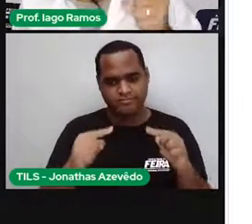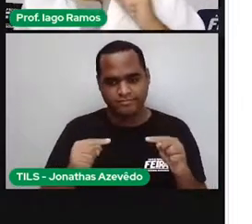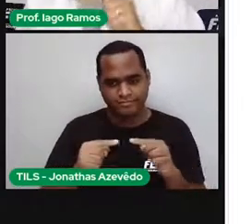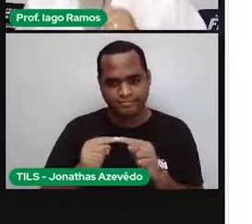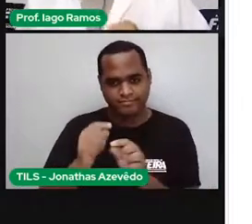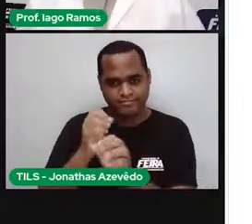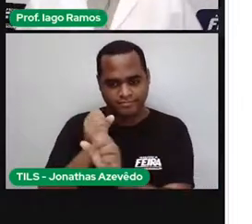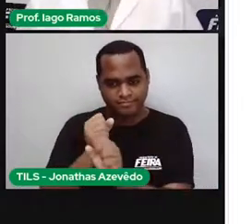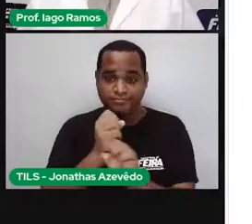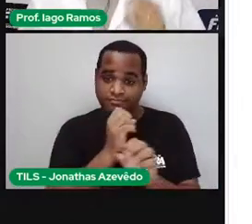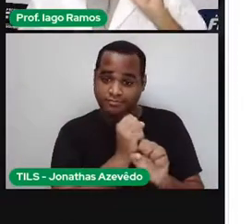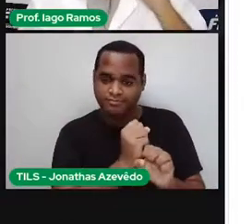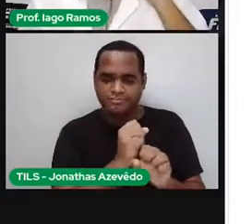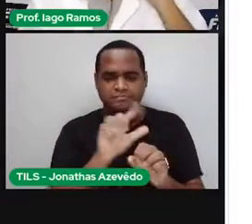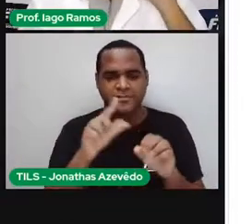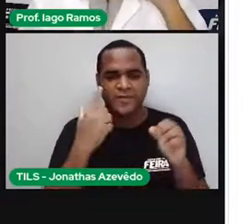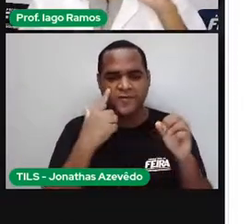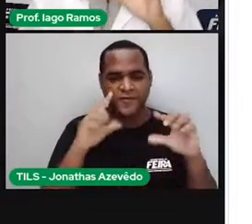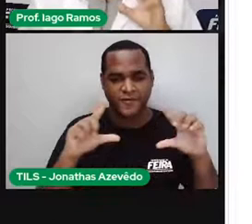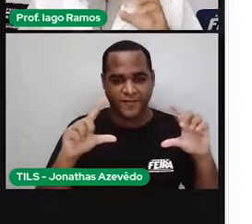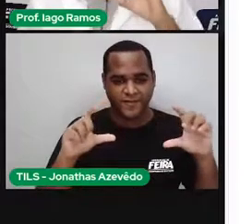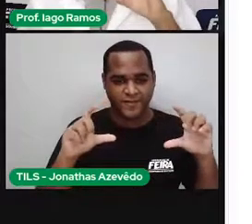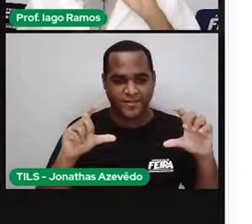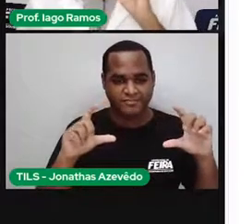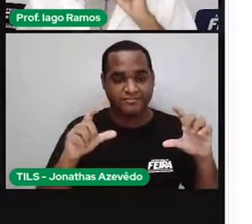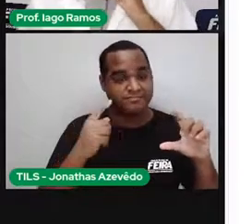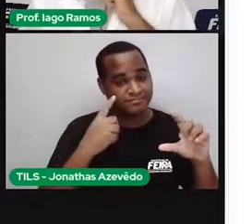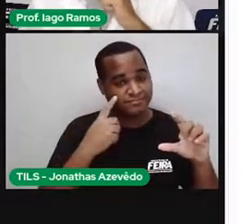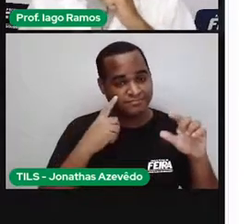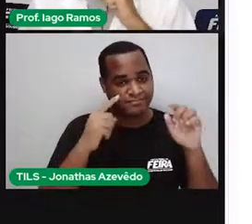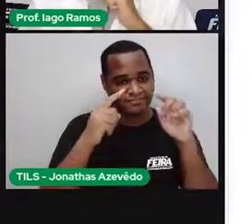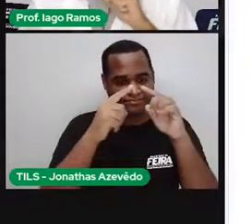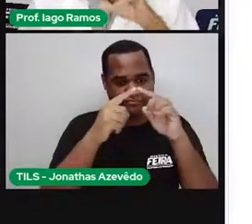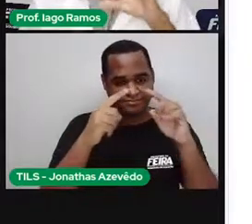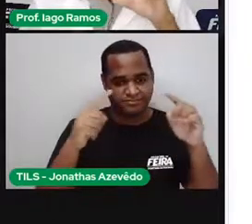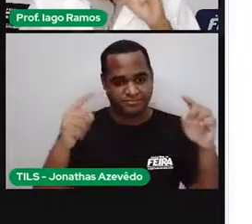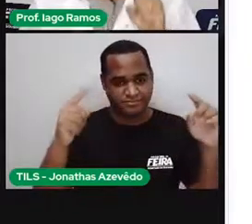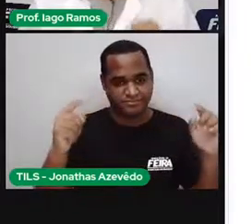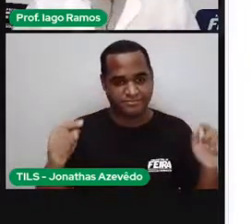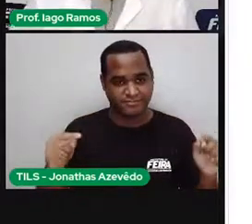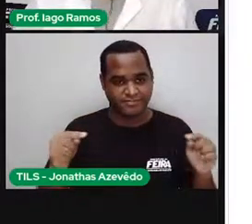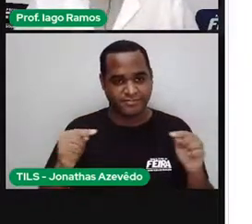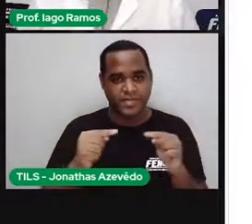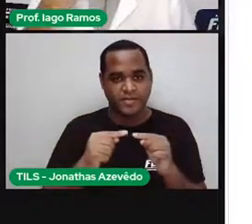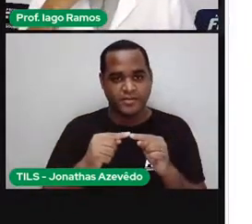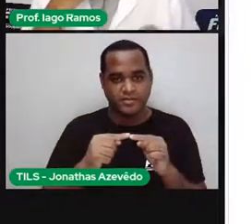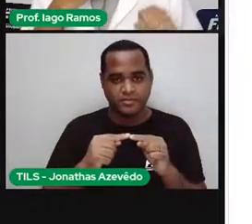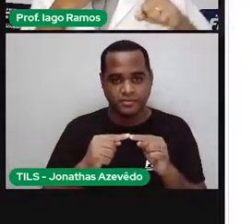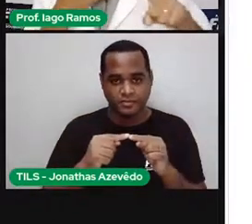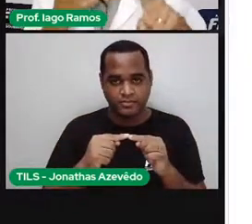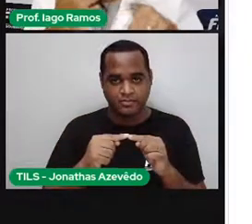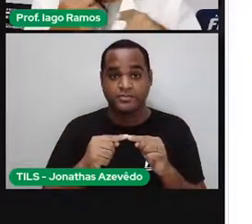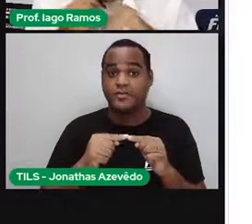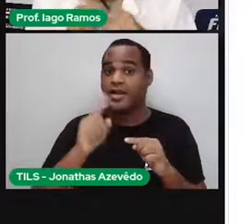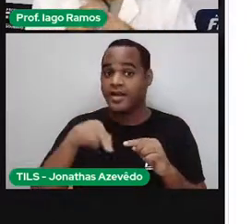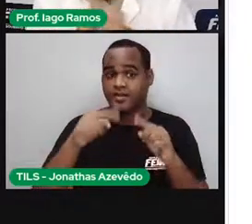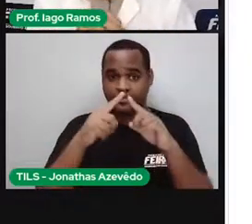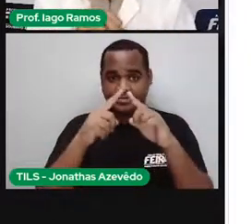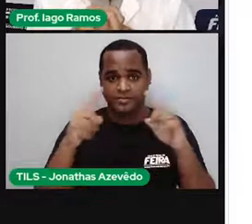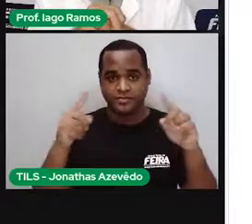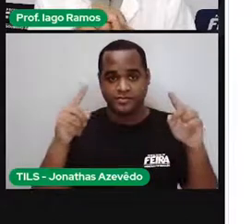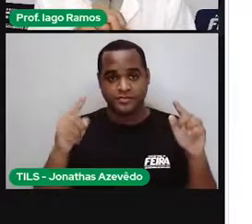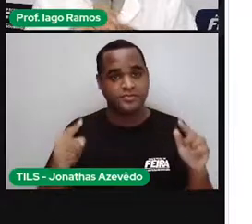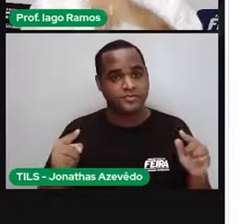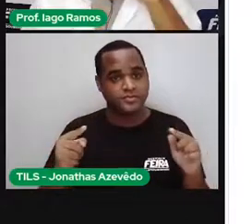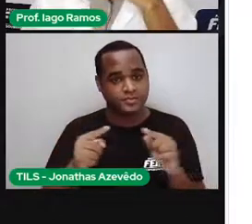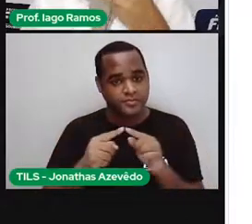eu ilustrei ali olha só não analisar ali com base numa figura eu fiz uma figura ali de um retângulo esse retângulo